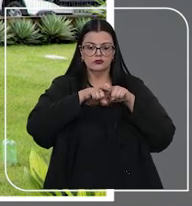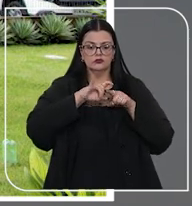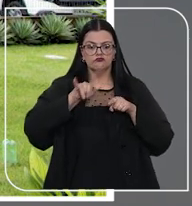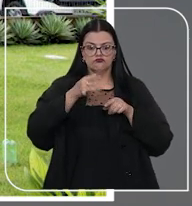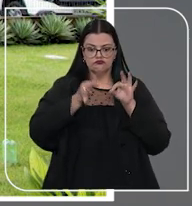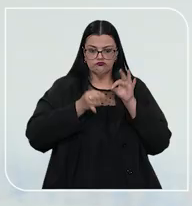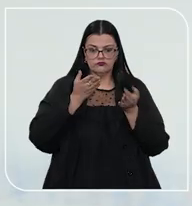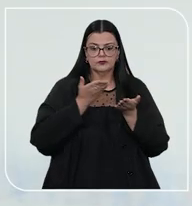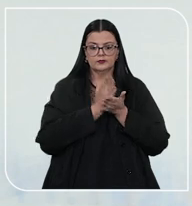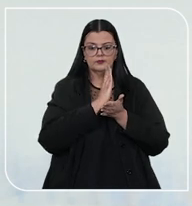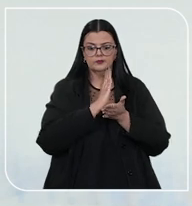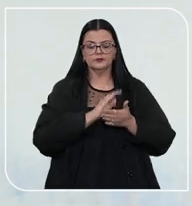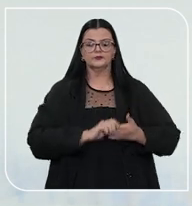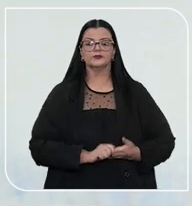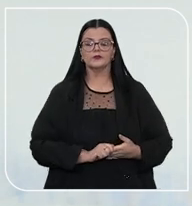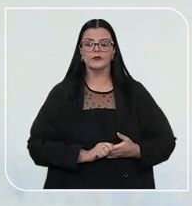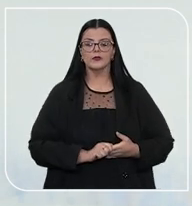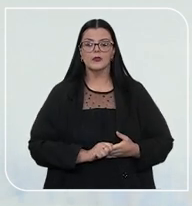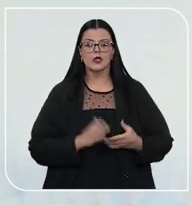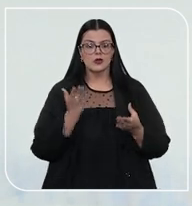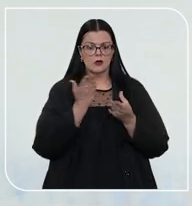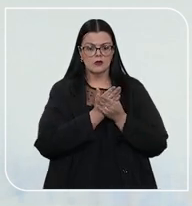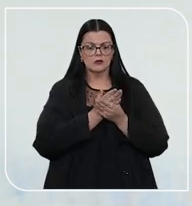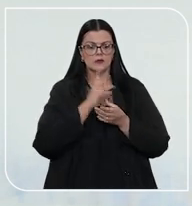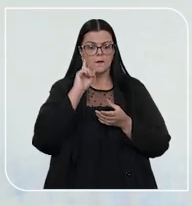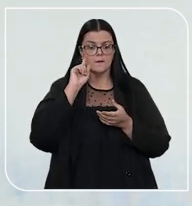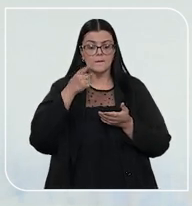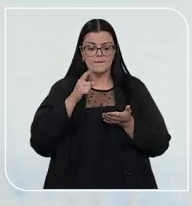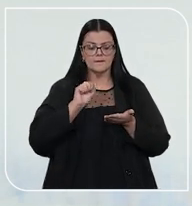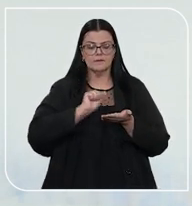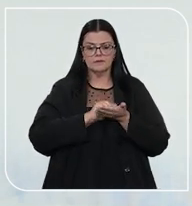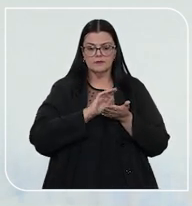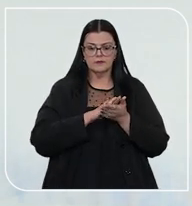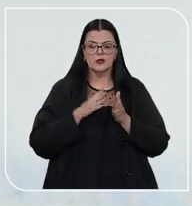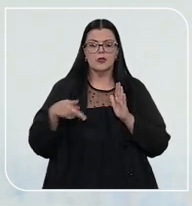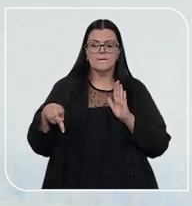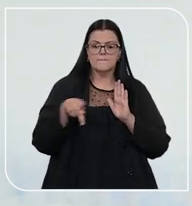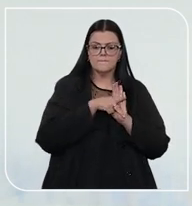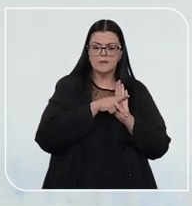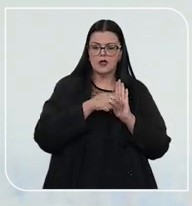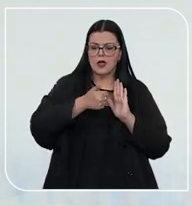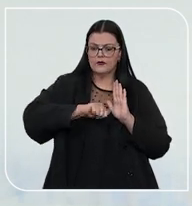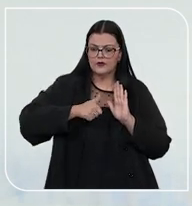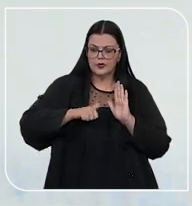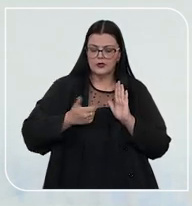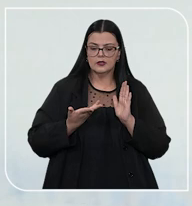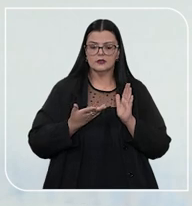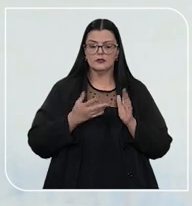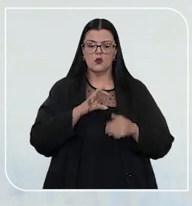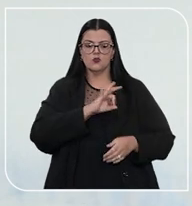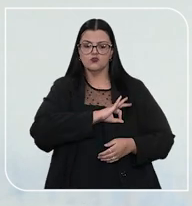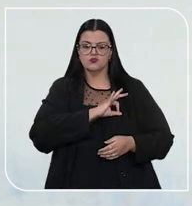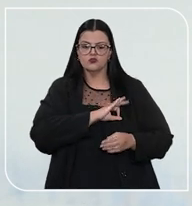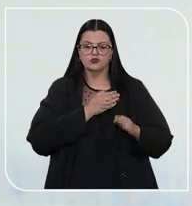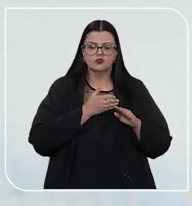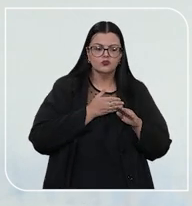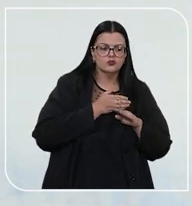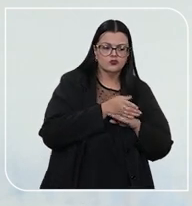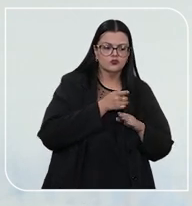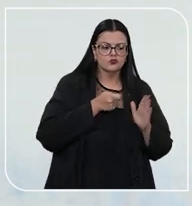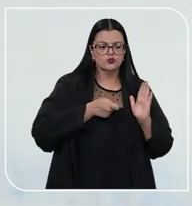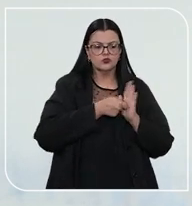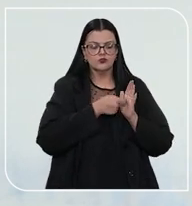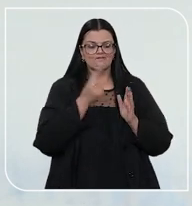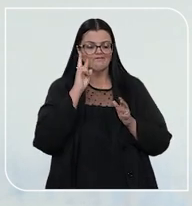transitado em julgado. Segundo os autos, durante o cumprimento do mandado de penhora e avaliação, o oficial de justiça não